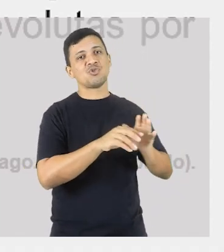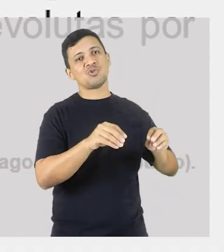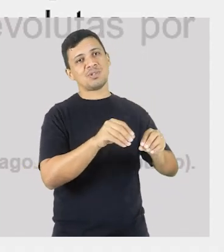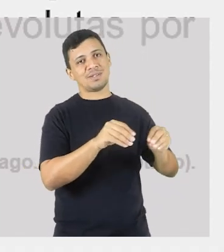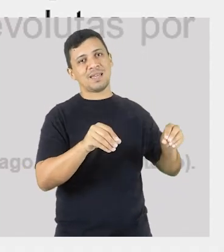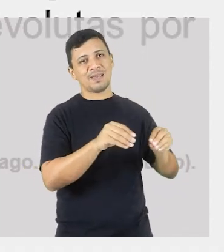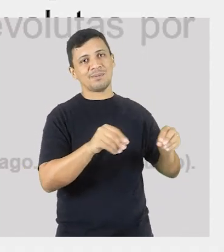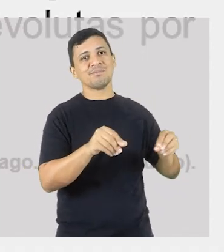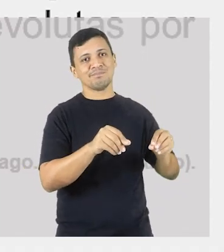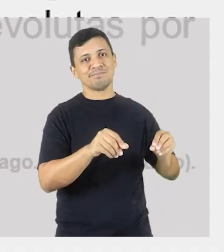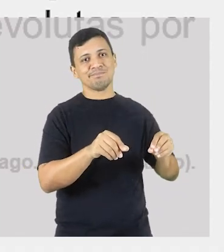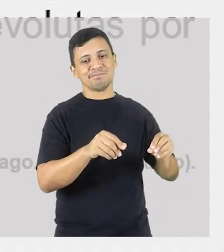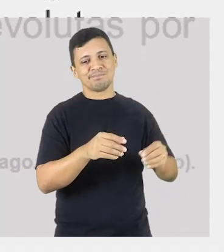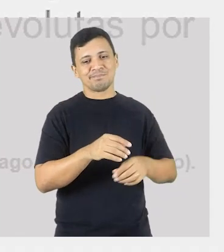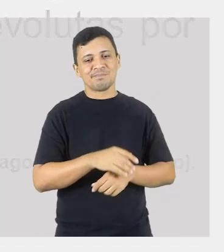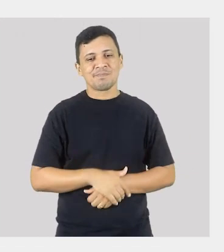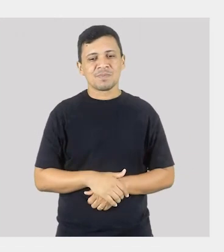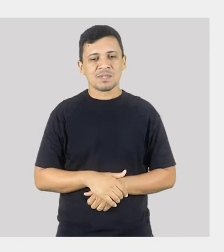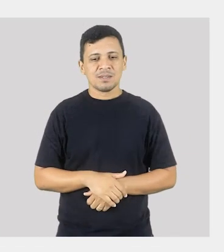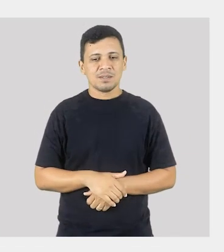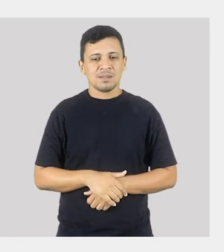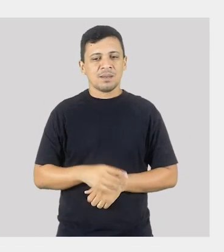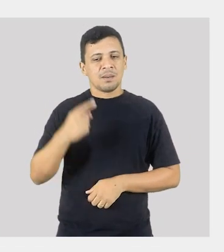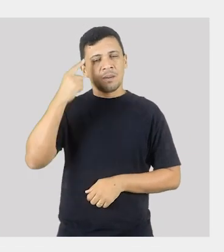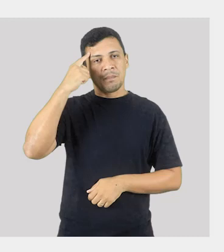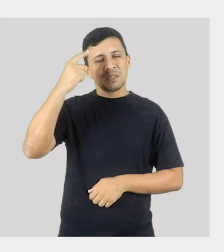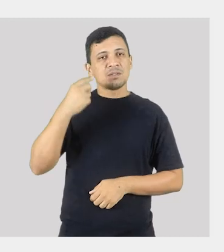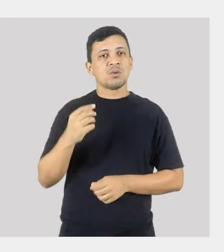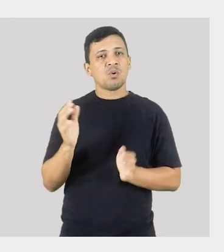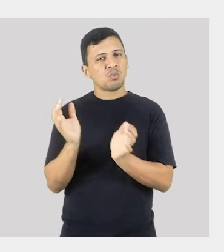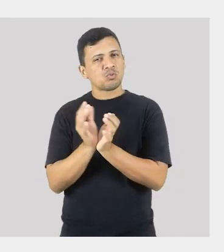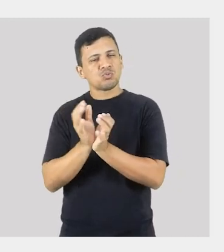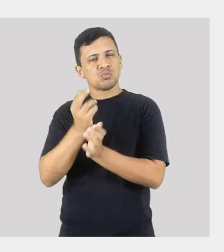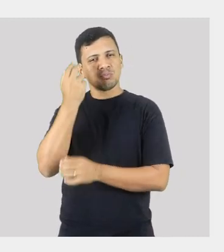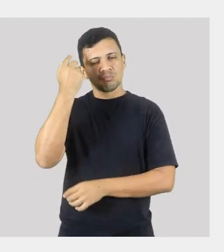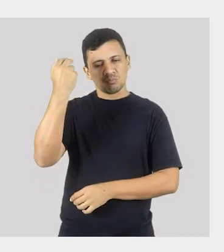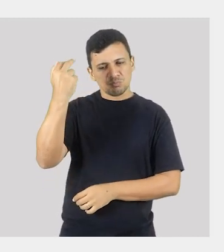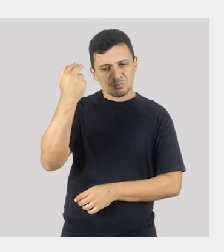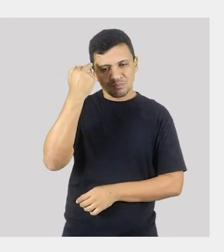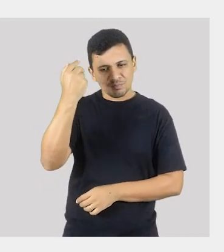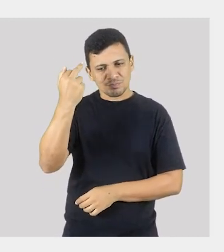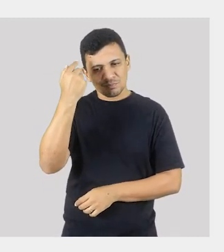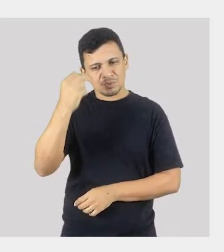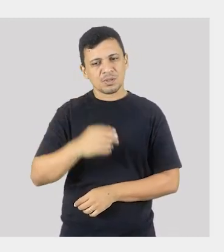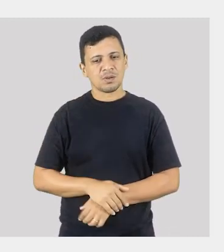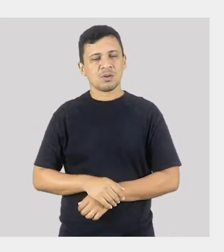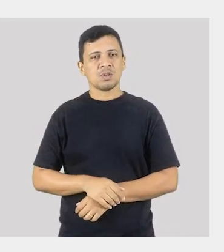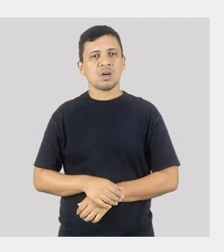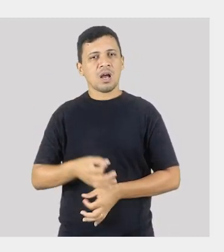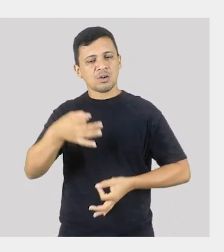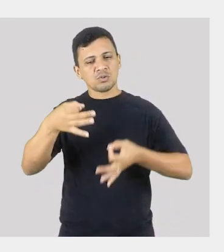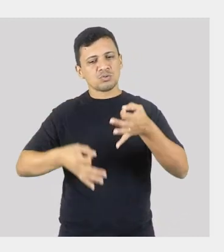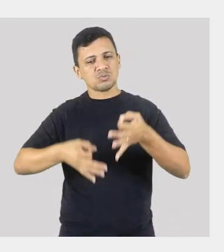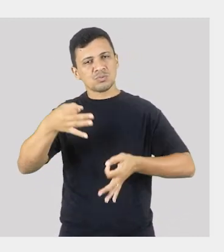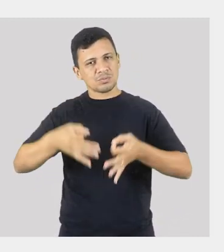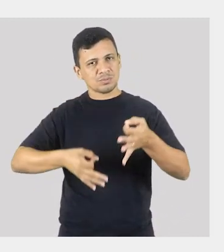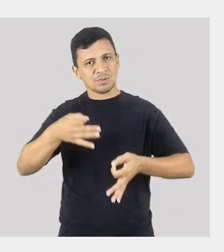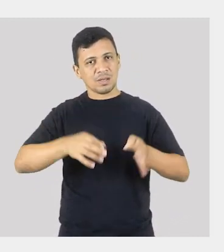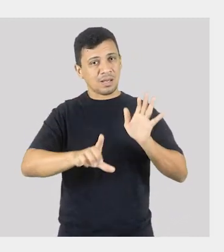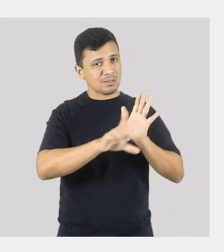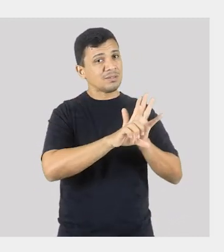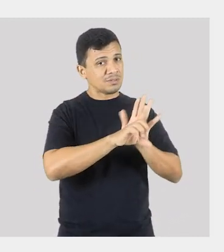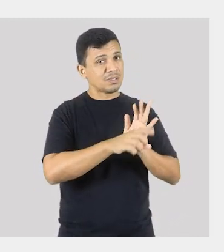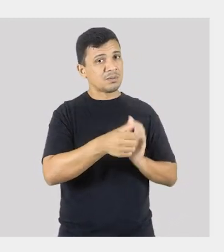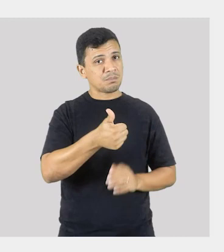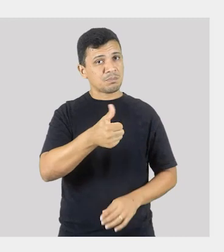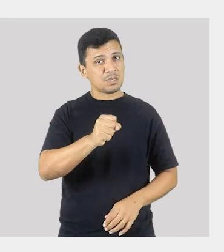a concentração fundiária no país. Considerando a conjuntura histórica, o ordenamento jurídico, a lei de